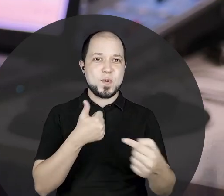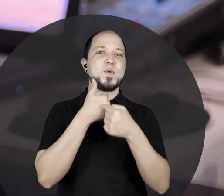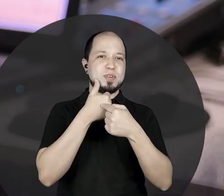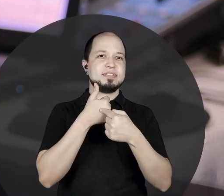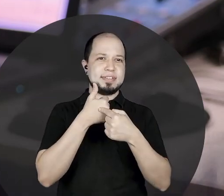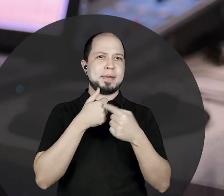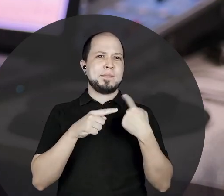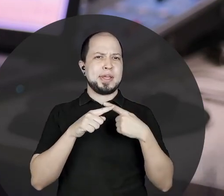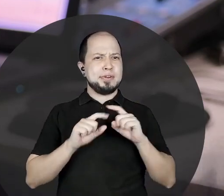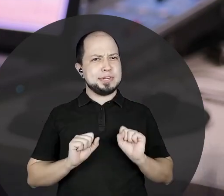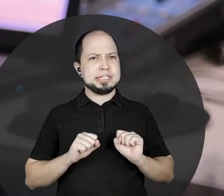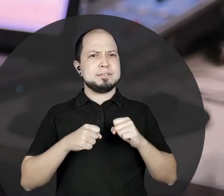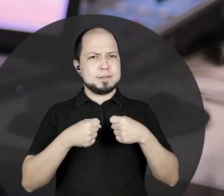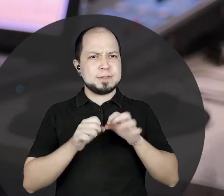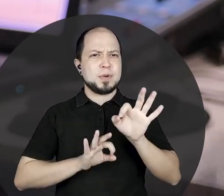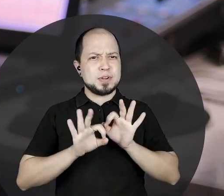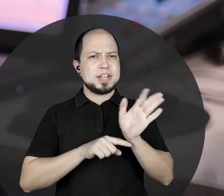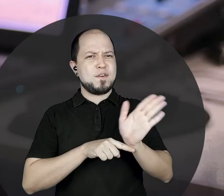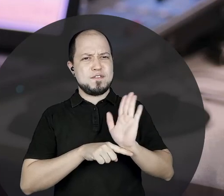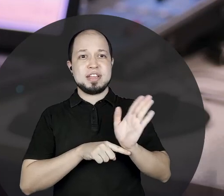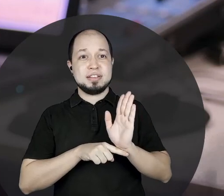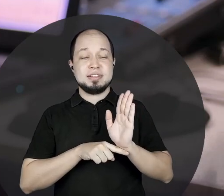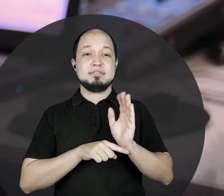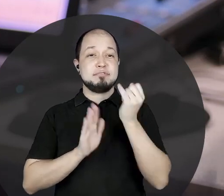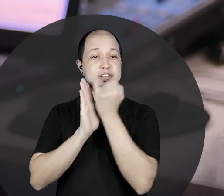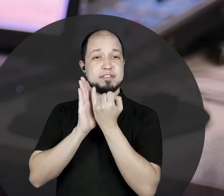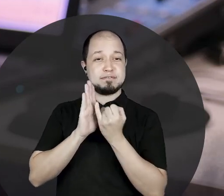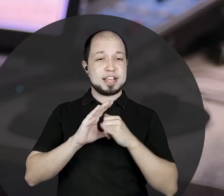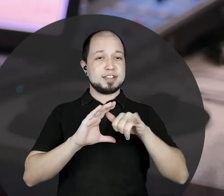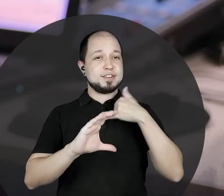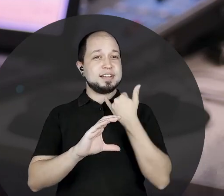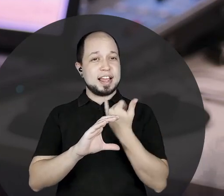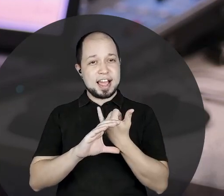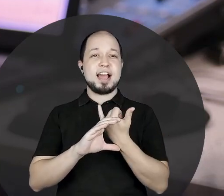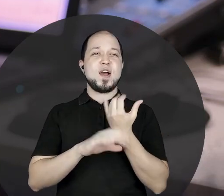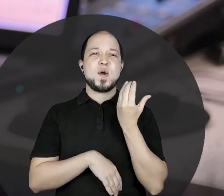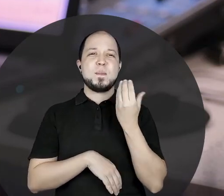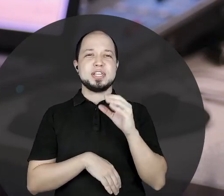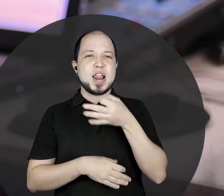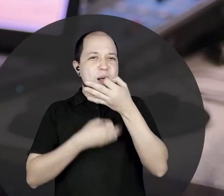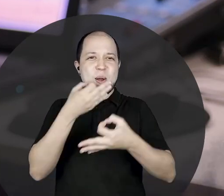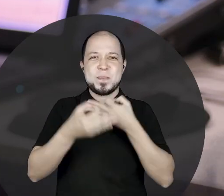falar em curtir, curta de verdade esse vídeo, que dá um trabalho pra gente fazer, a gente tá colocando aí. Se inscreva no canal,